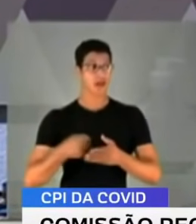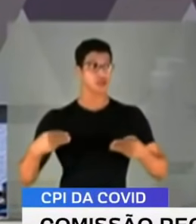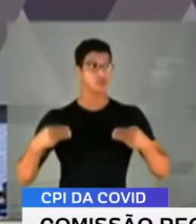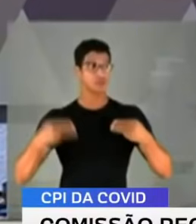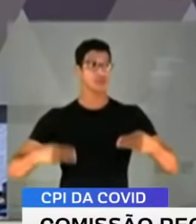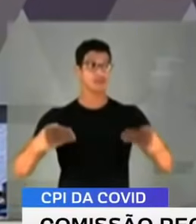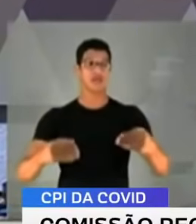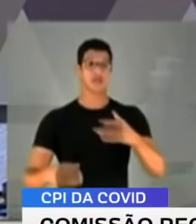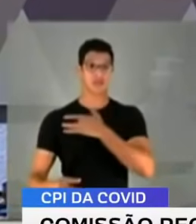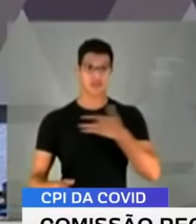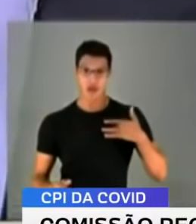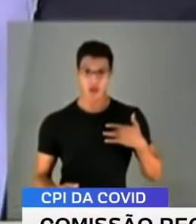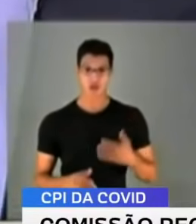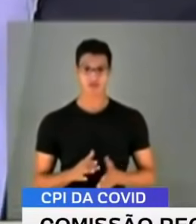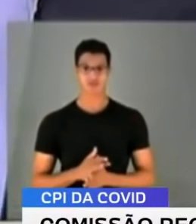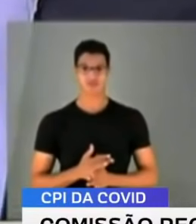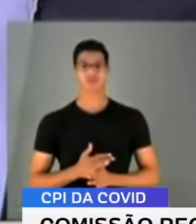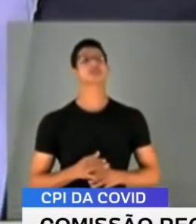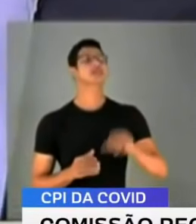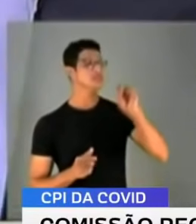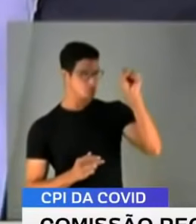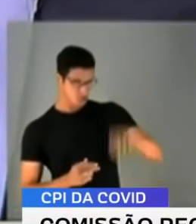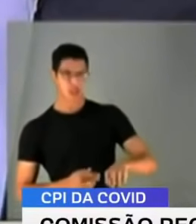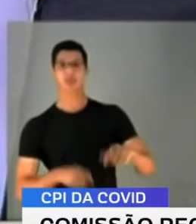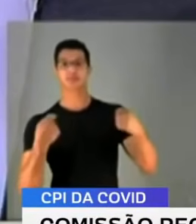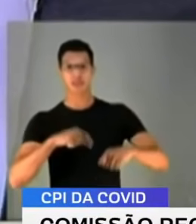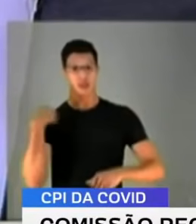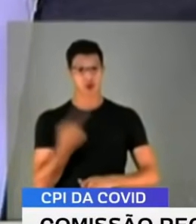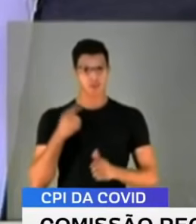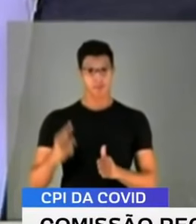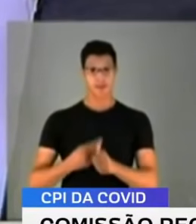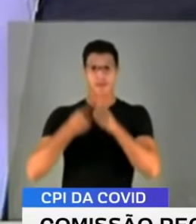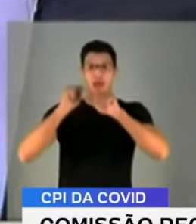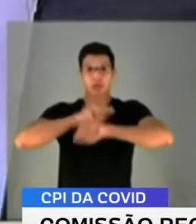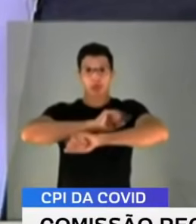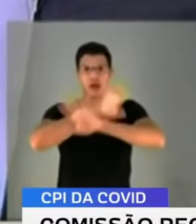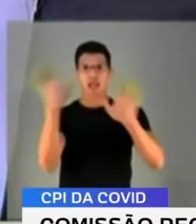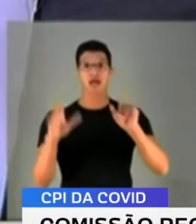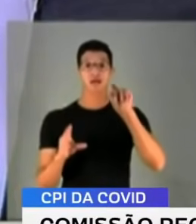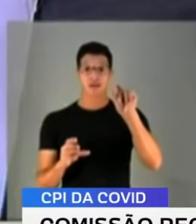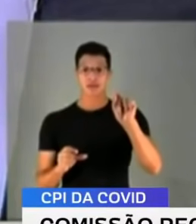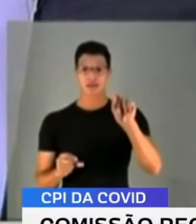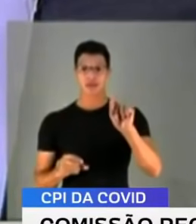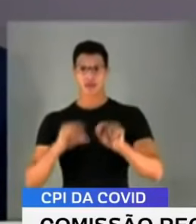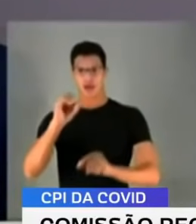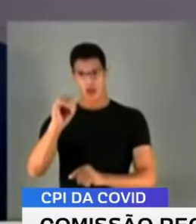Ministério? Sim, é preciso que a gente primeiramente deixe claro que a